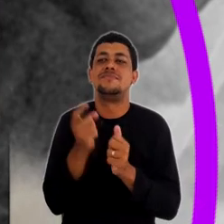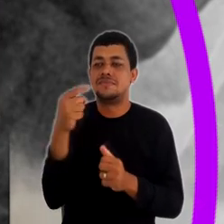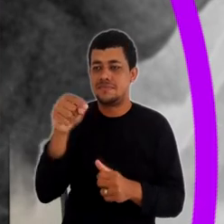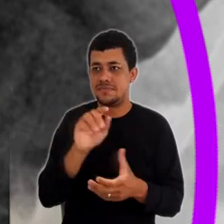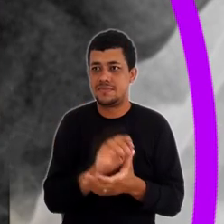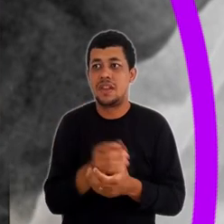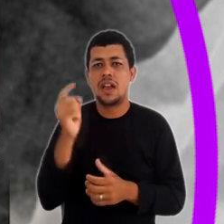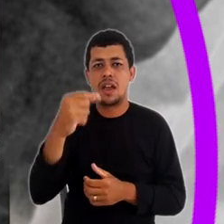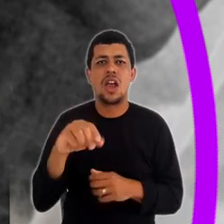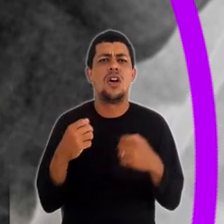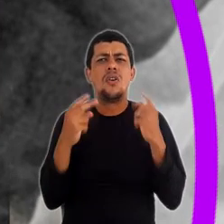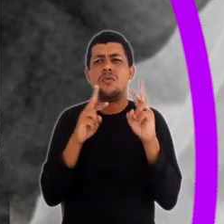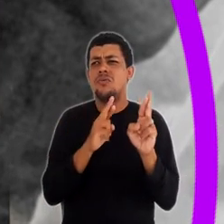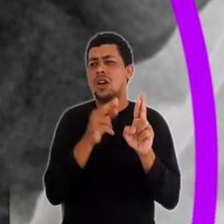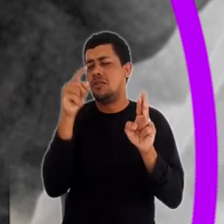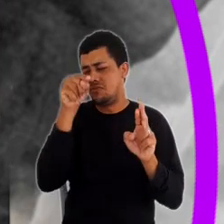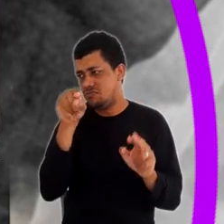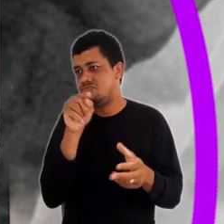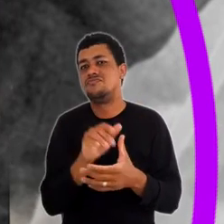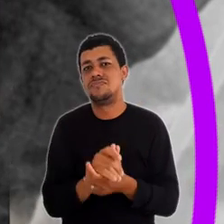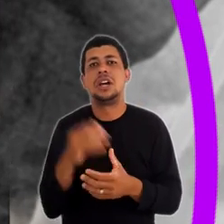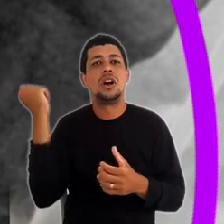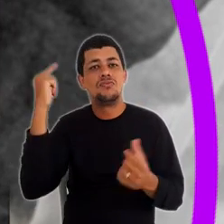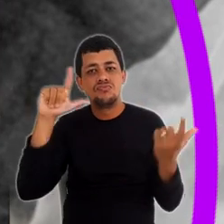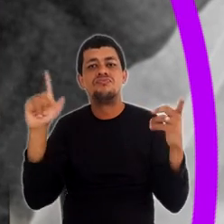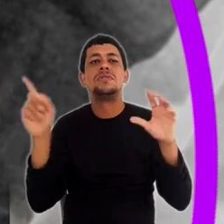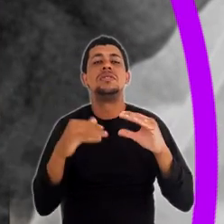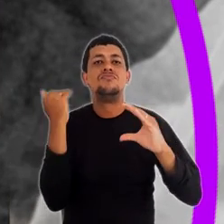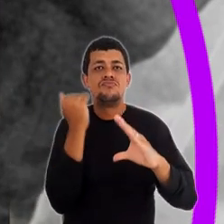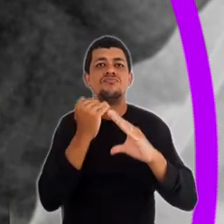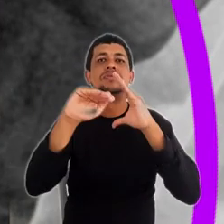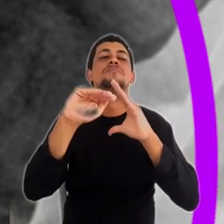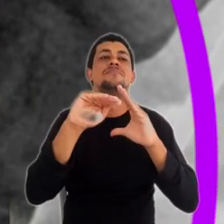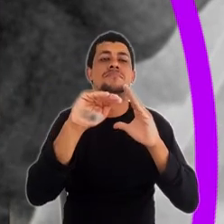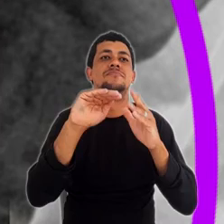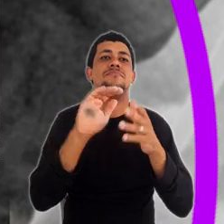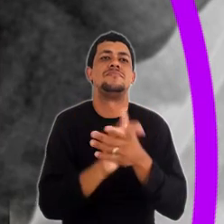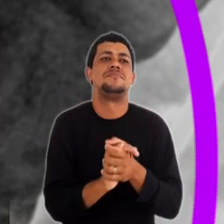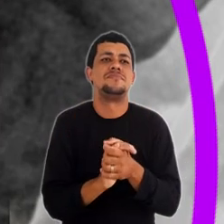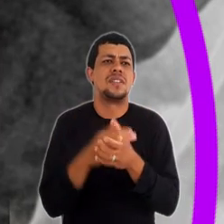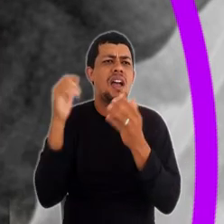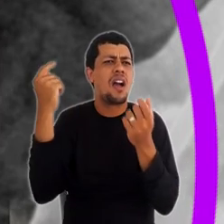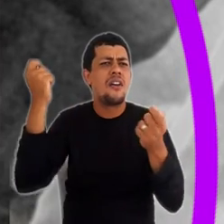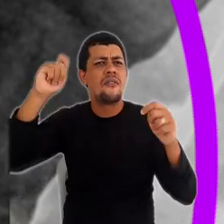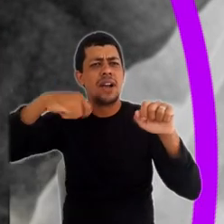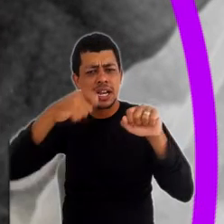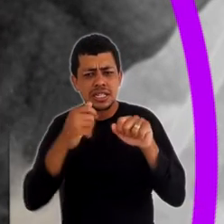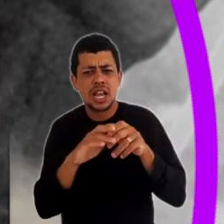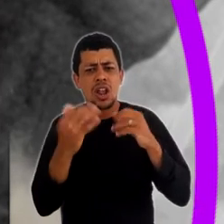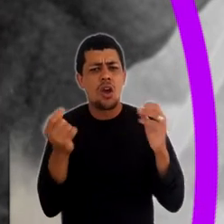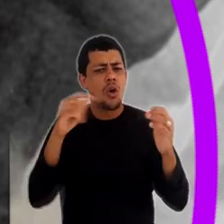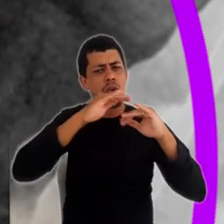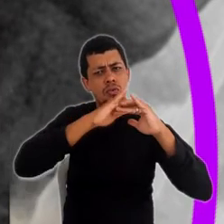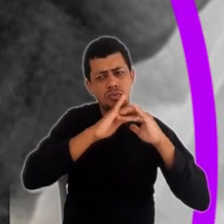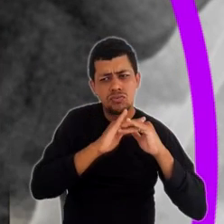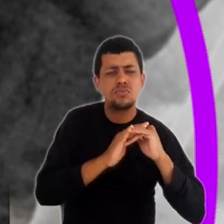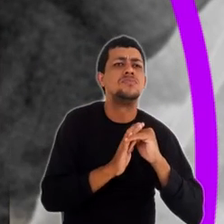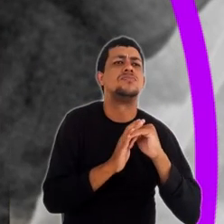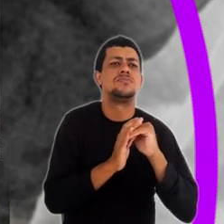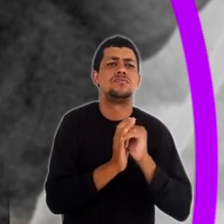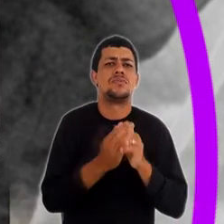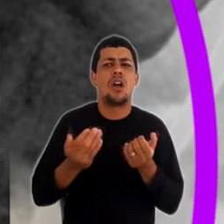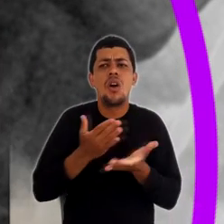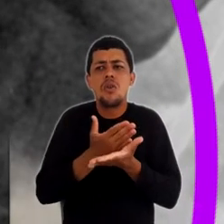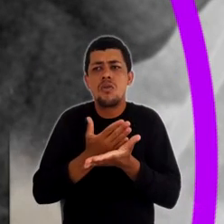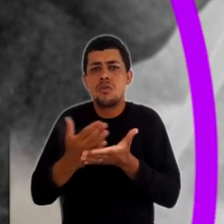vocês consigam lançar a mixtape de vocês e que dê tudo certo. E que gravando, mandando assim no YouTube, começando... Porque todo mundo